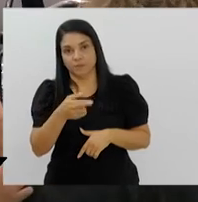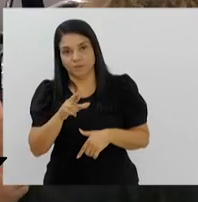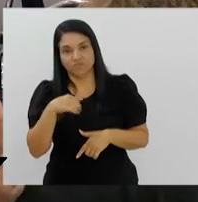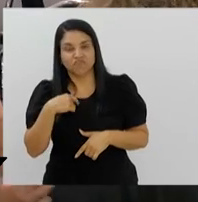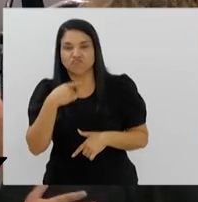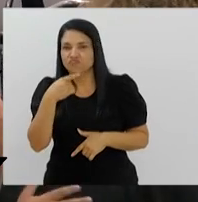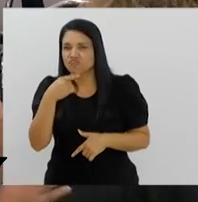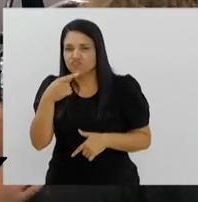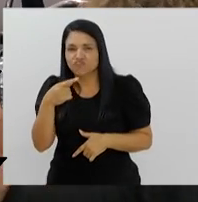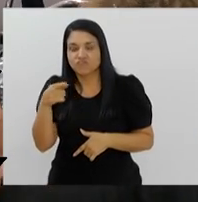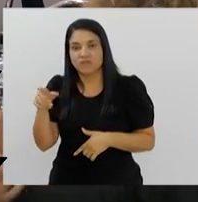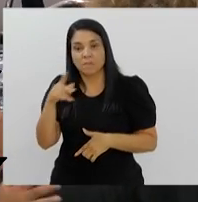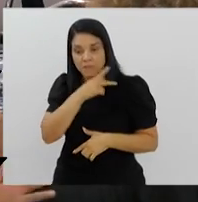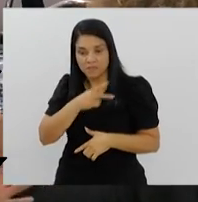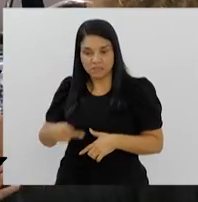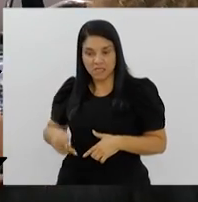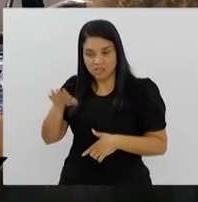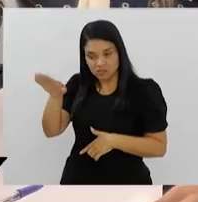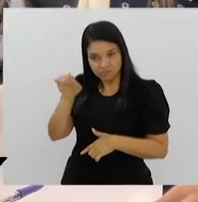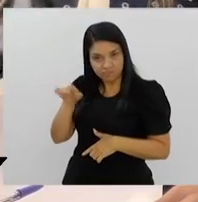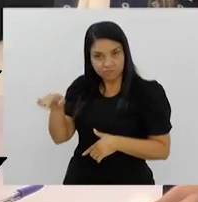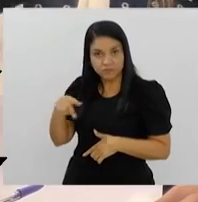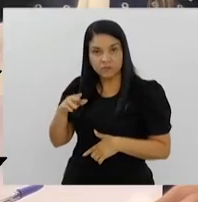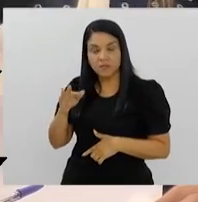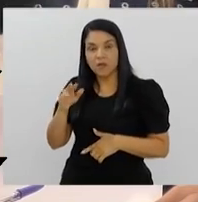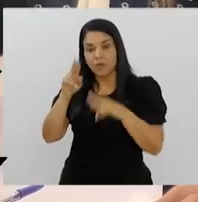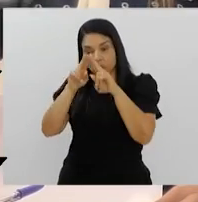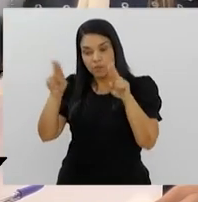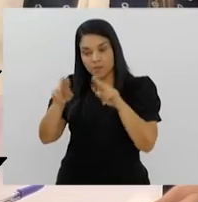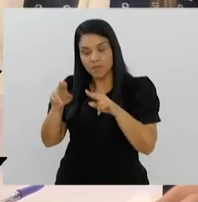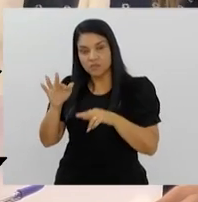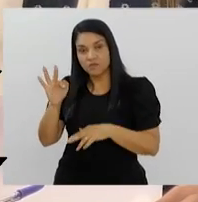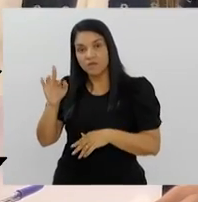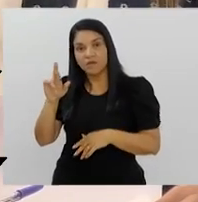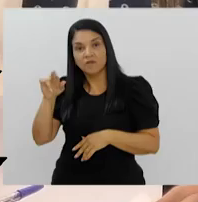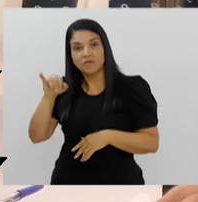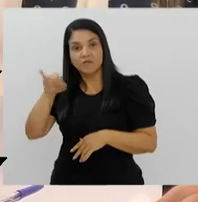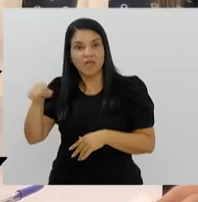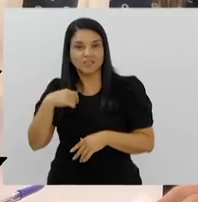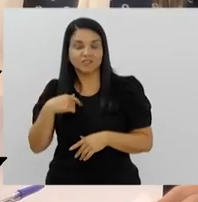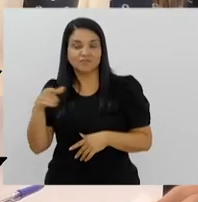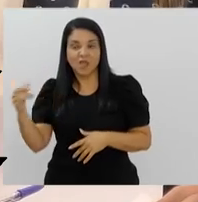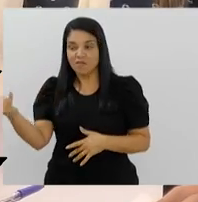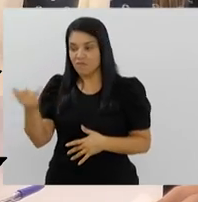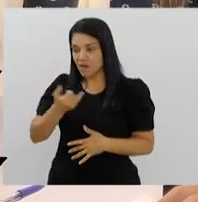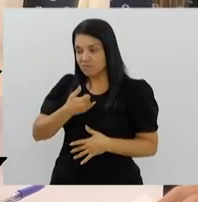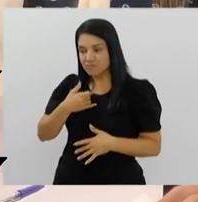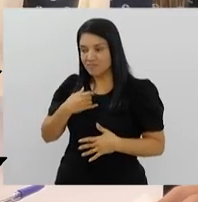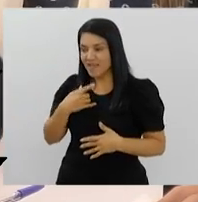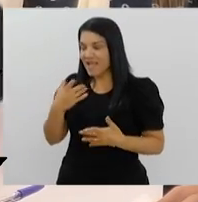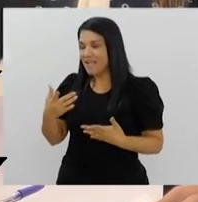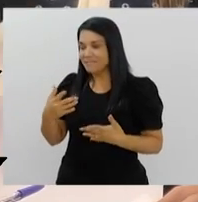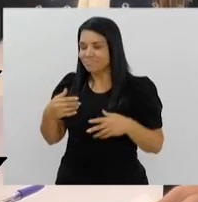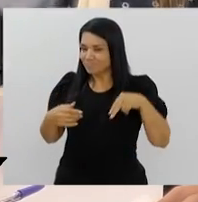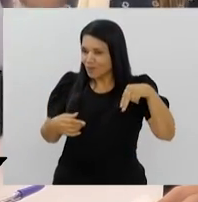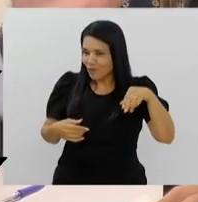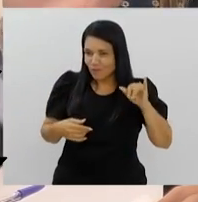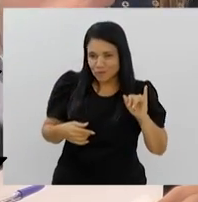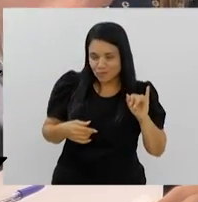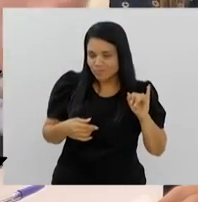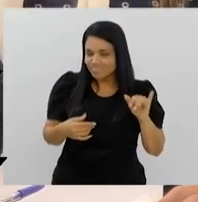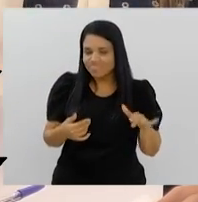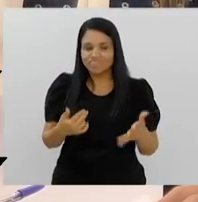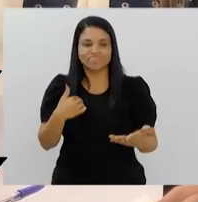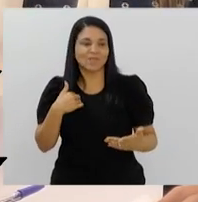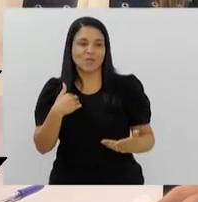presidente da Unimed ferge que vai vai chegar aqui e vai dizer o seguinte e pera aí o caso do P da Nova Iguaçu Quem manda é o fulano de tal